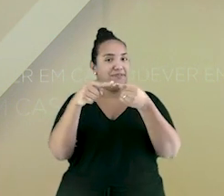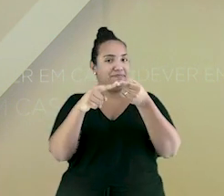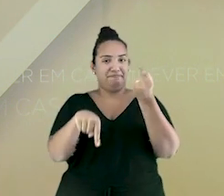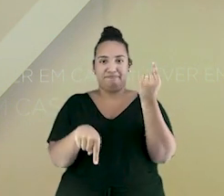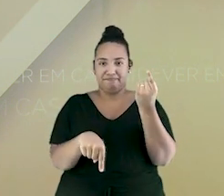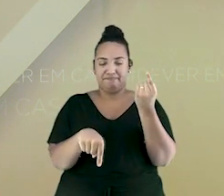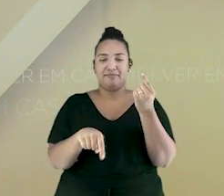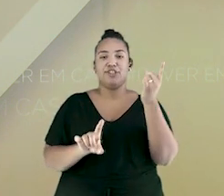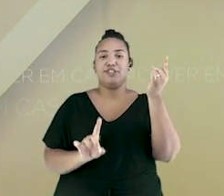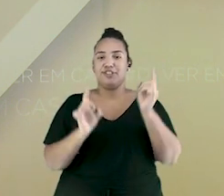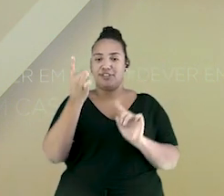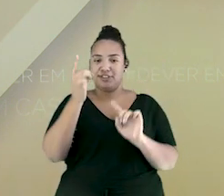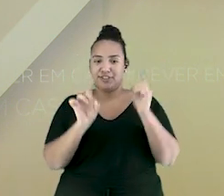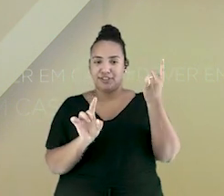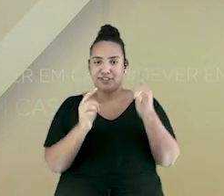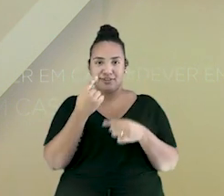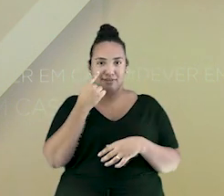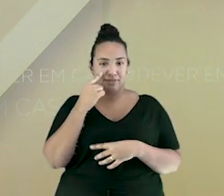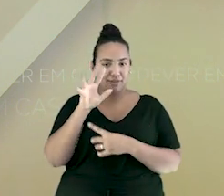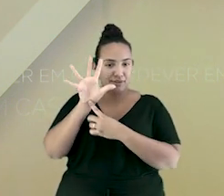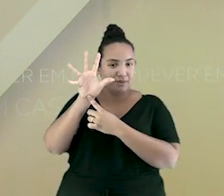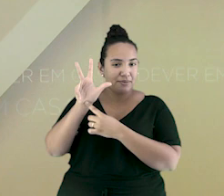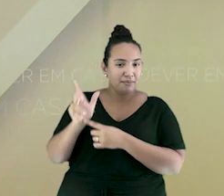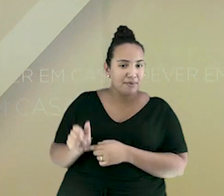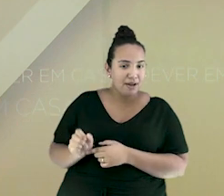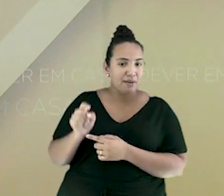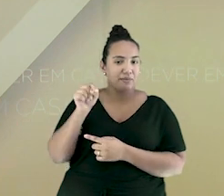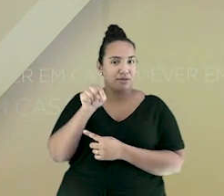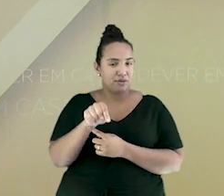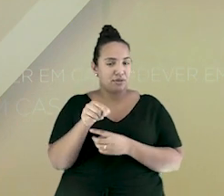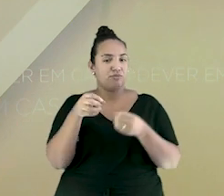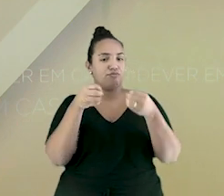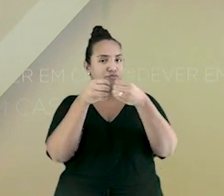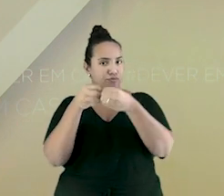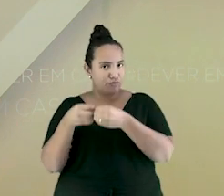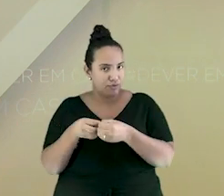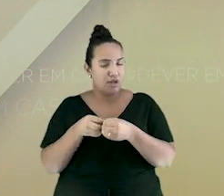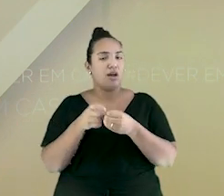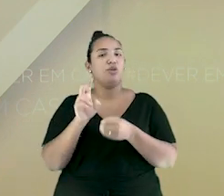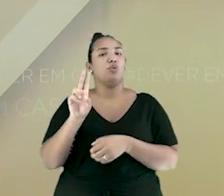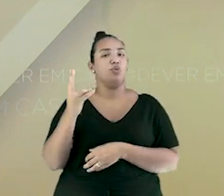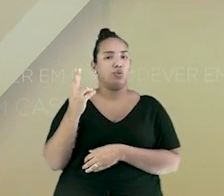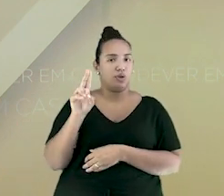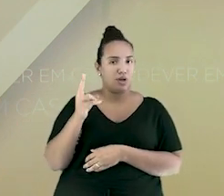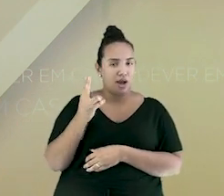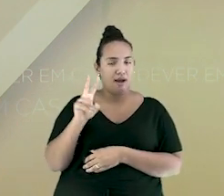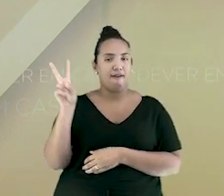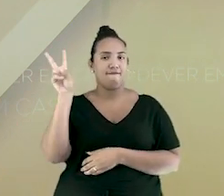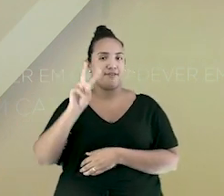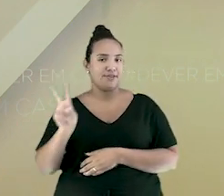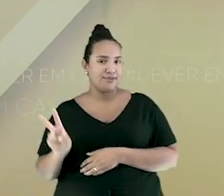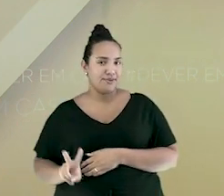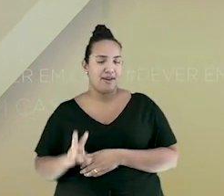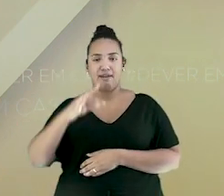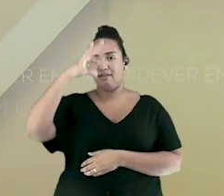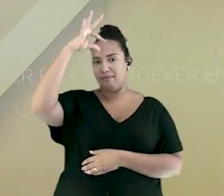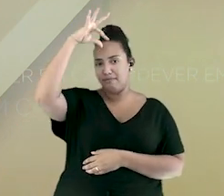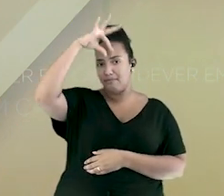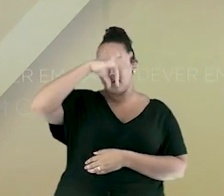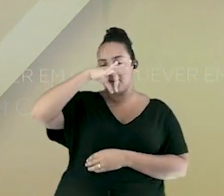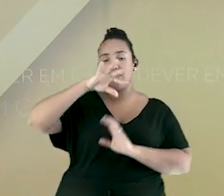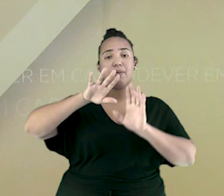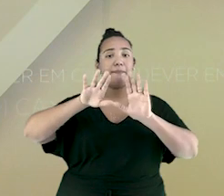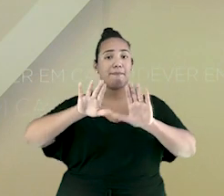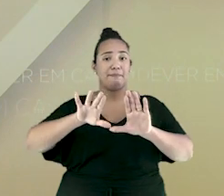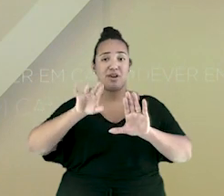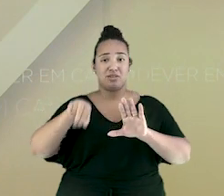Chile. Realmente, observamos aqui no mapa que o Brasil faz fronteira com Uruguai, Venezuela e Peru, mas